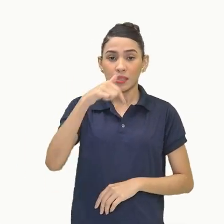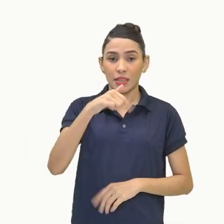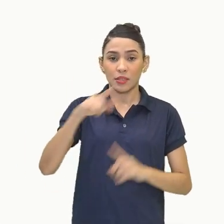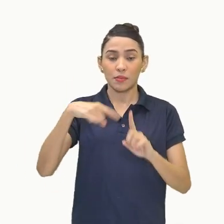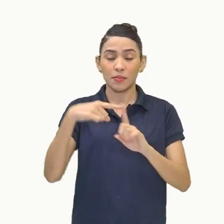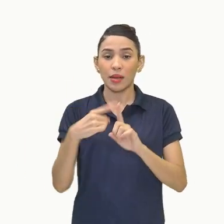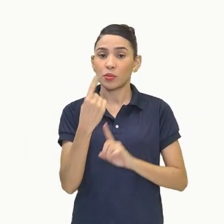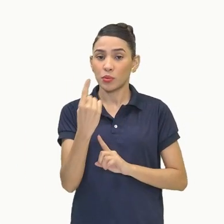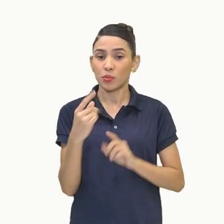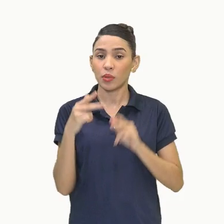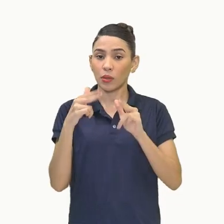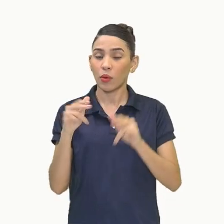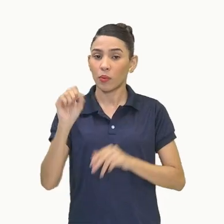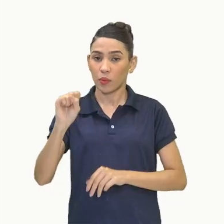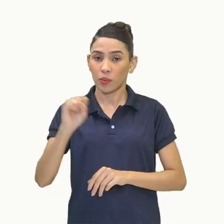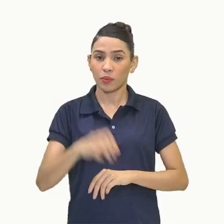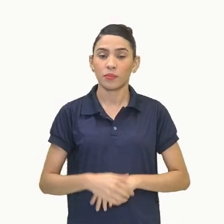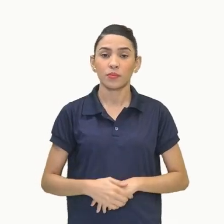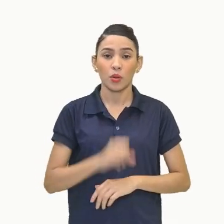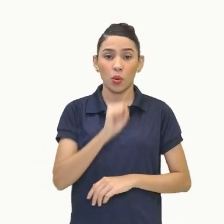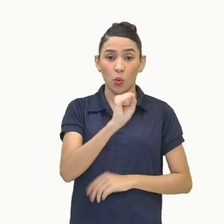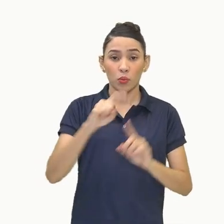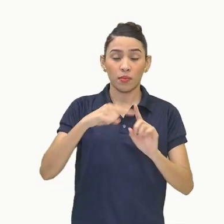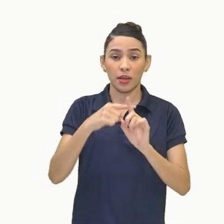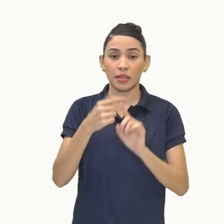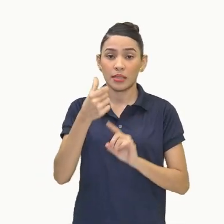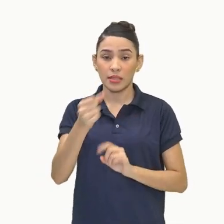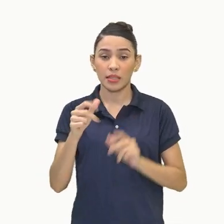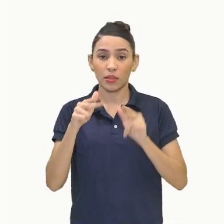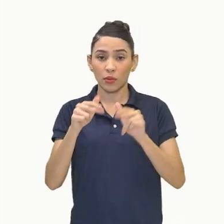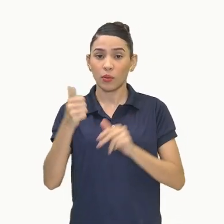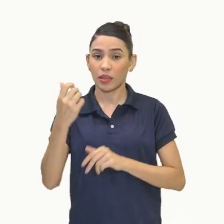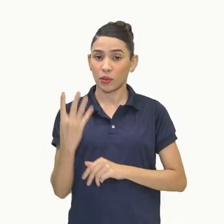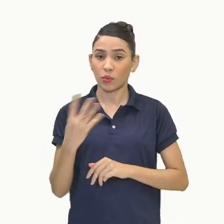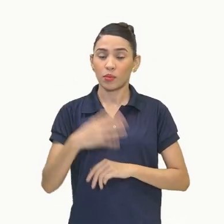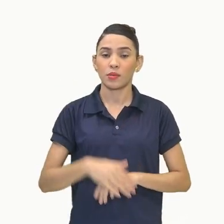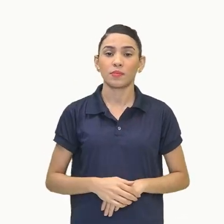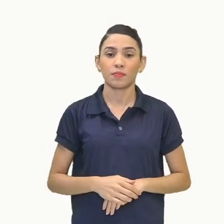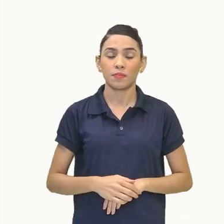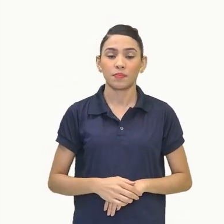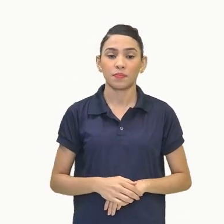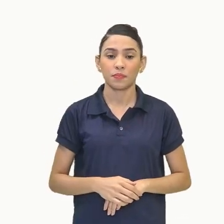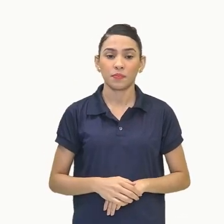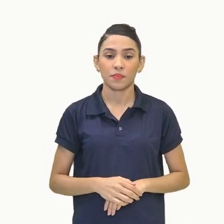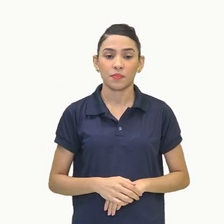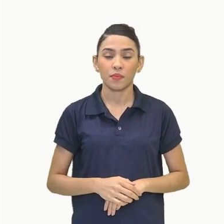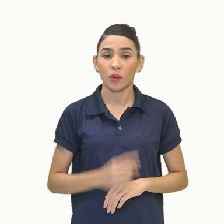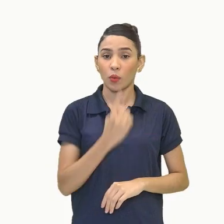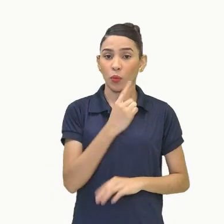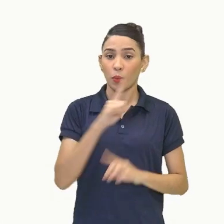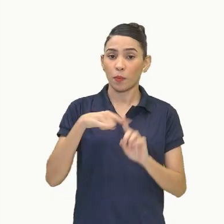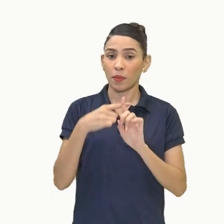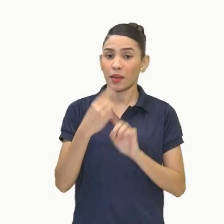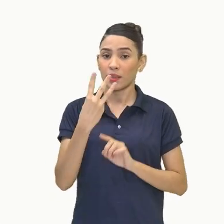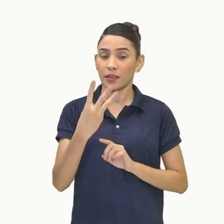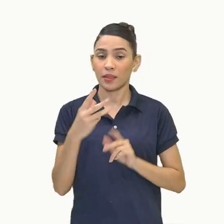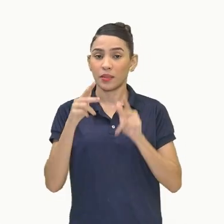1, 8. 8 mais 6, 14, sobe 1. 1 mais